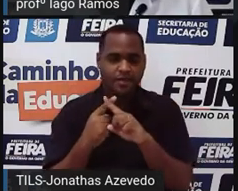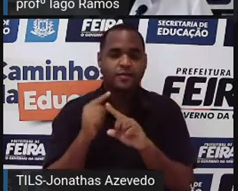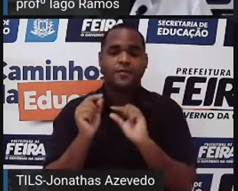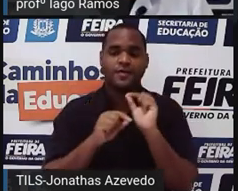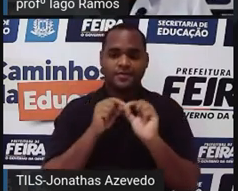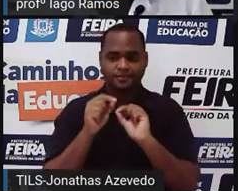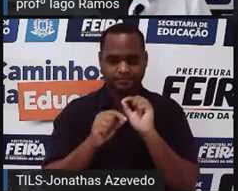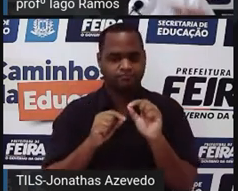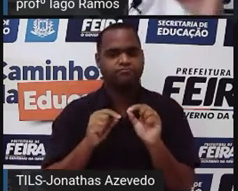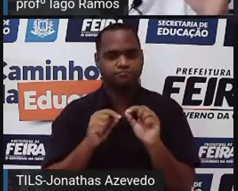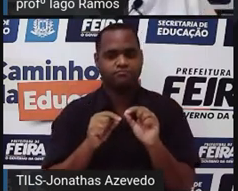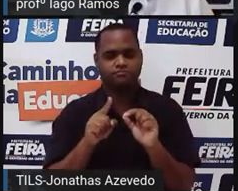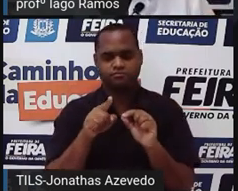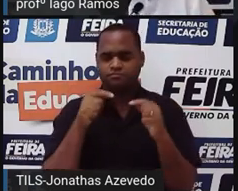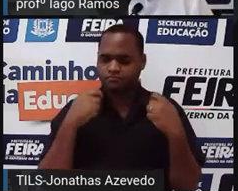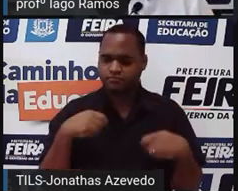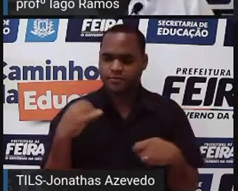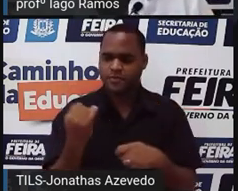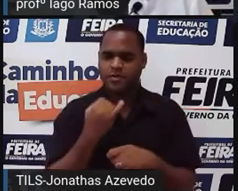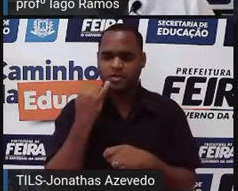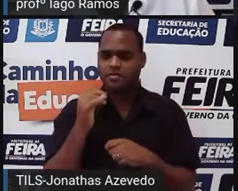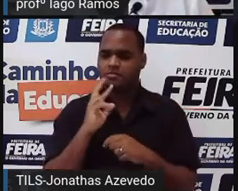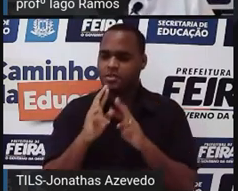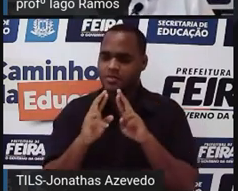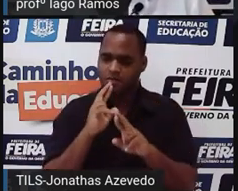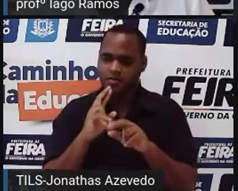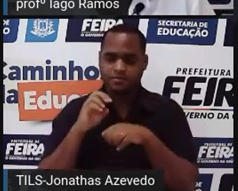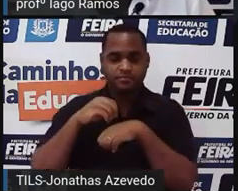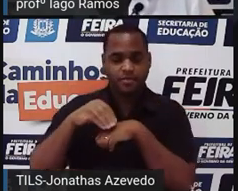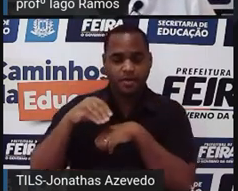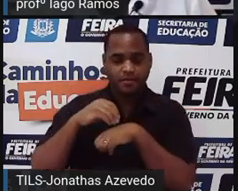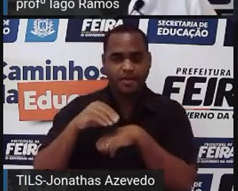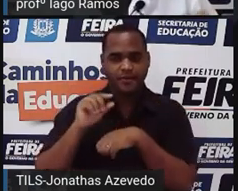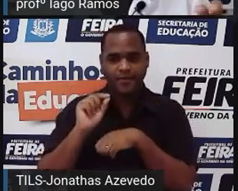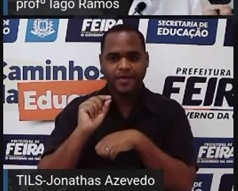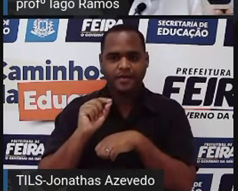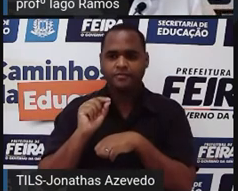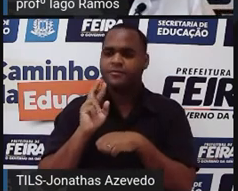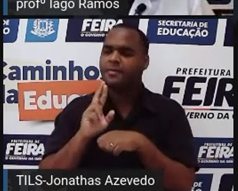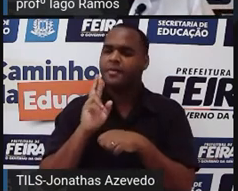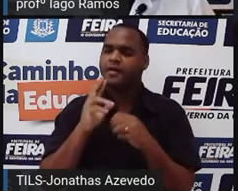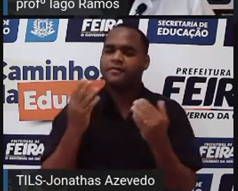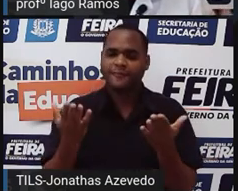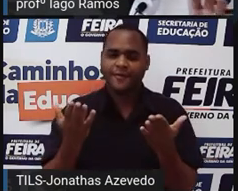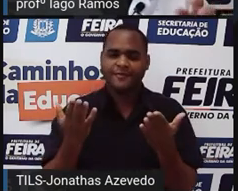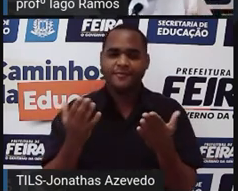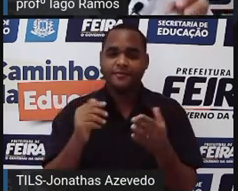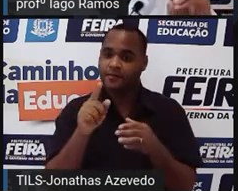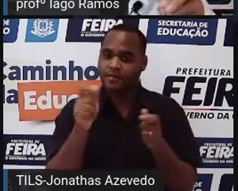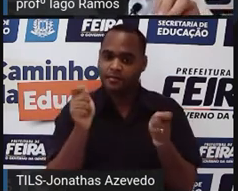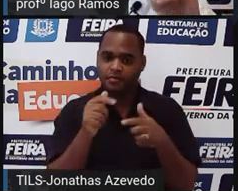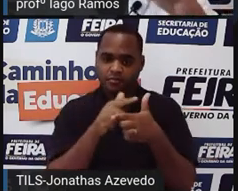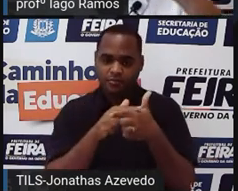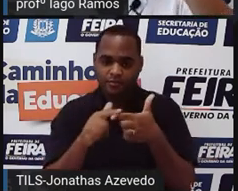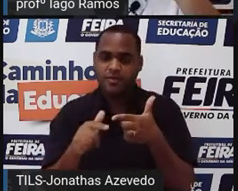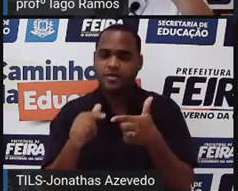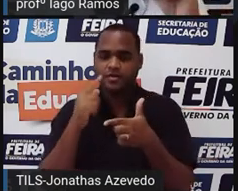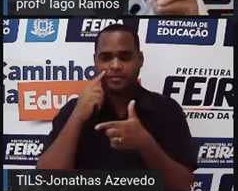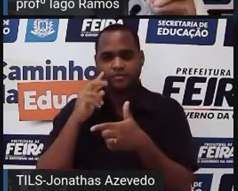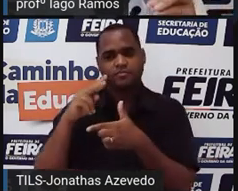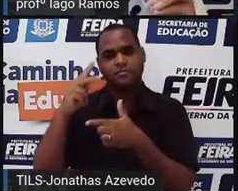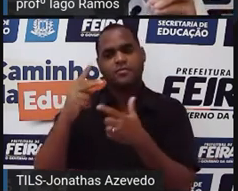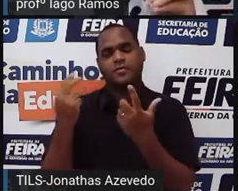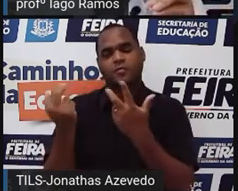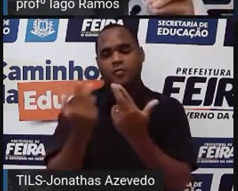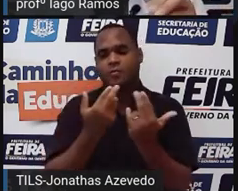Você só precisa pegar o resultado. Qual é o resultado? Se você vai dividir potências que o expoente é